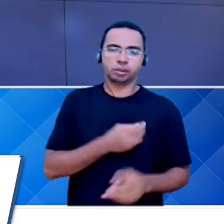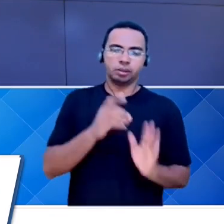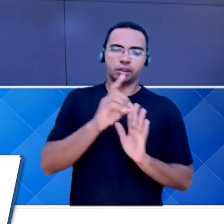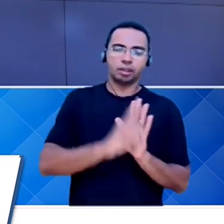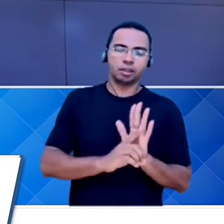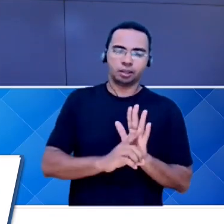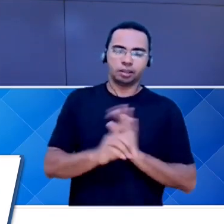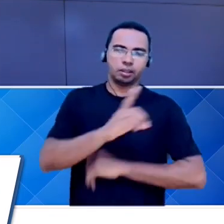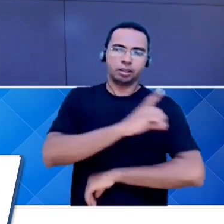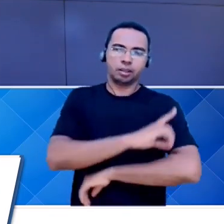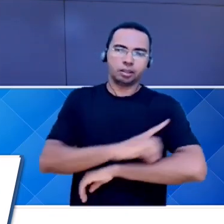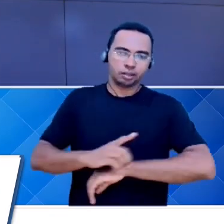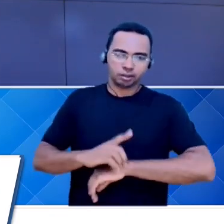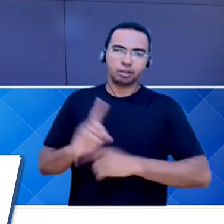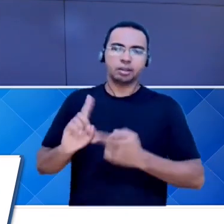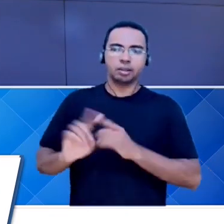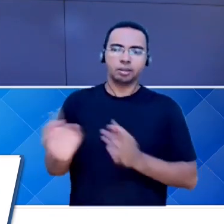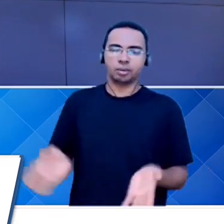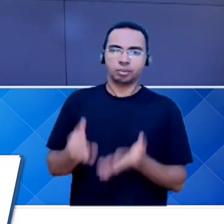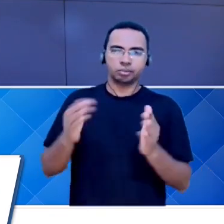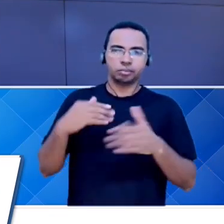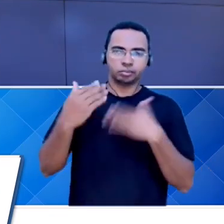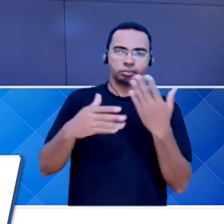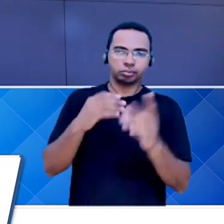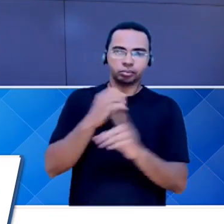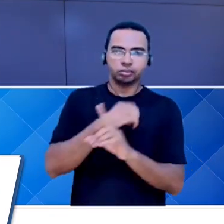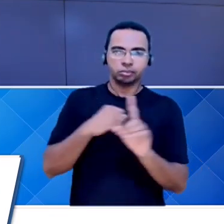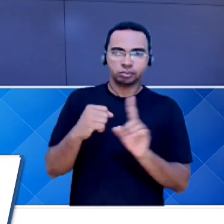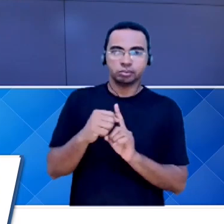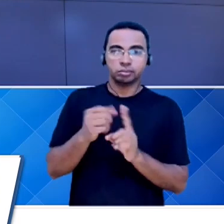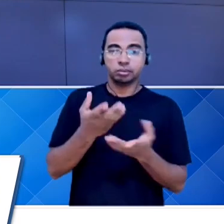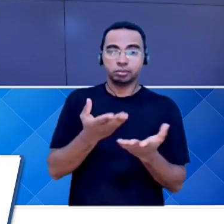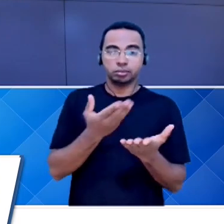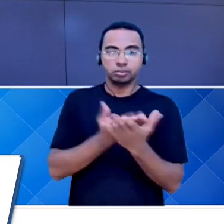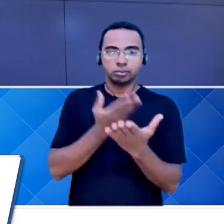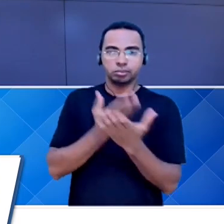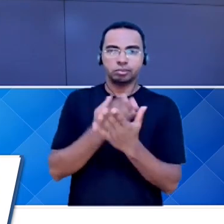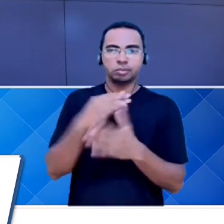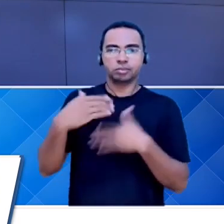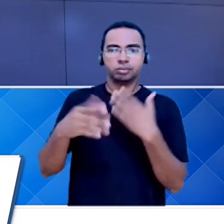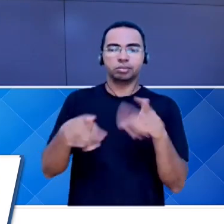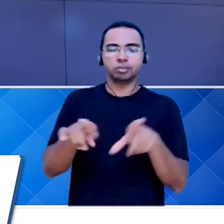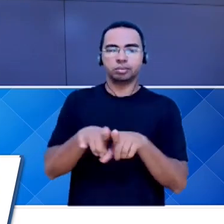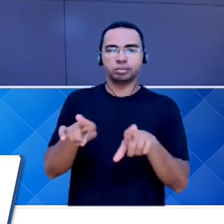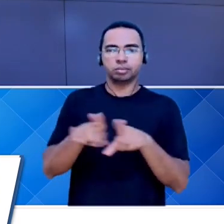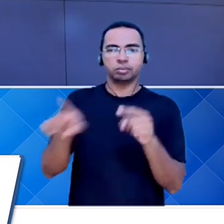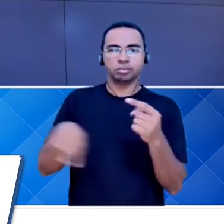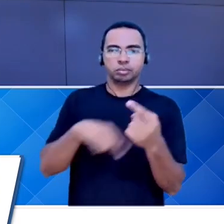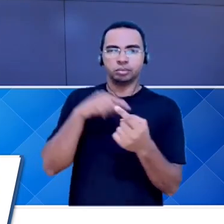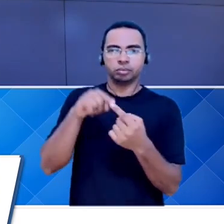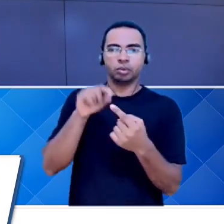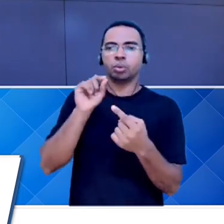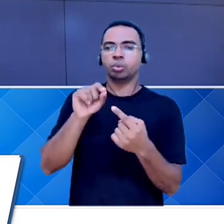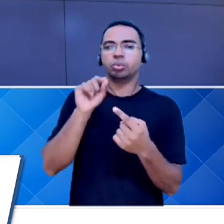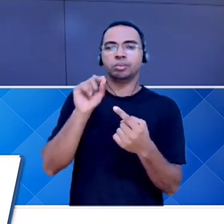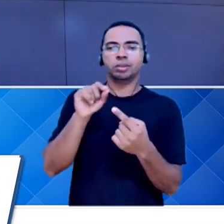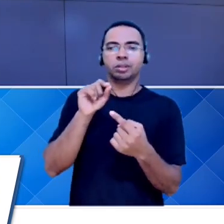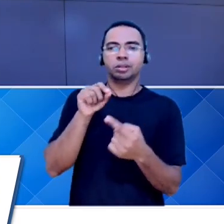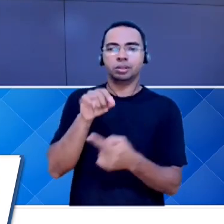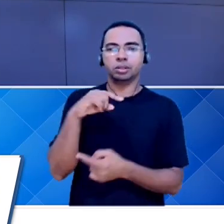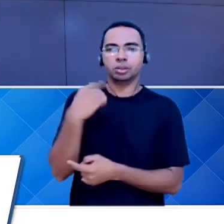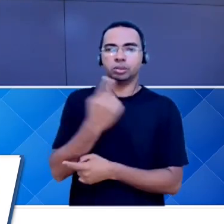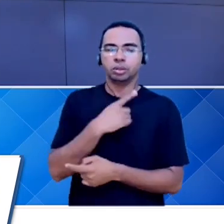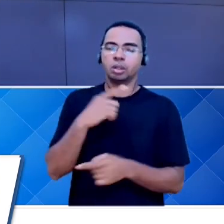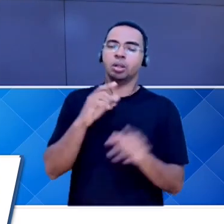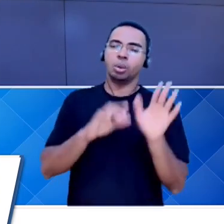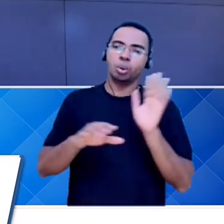de promover o desenvolvimento social. Então, esse estudo foi desenvolvido também objetivando o quê? Se nós tivermos o cuidado